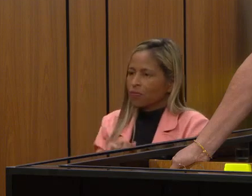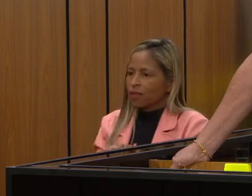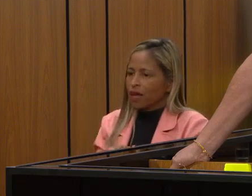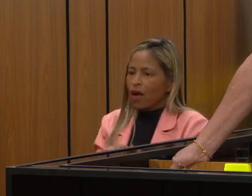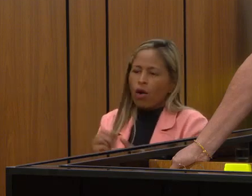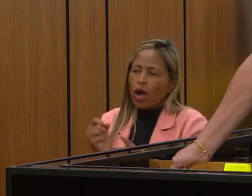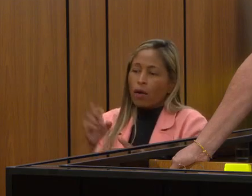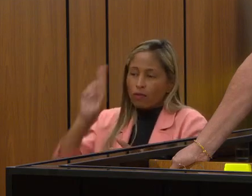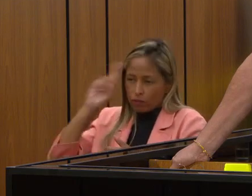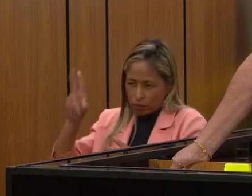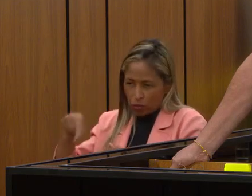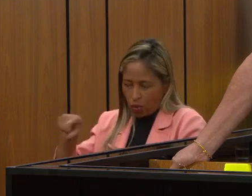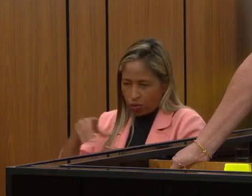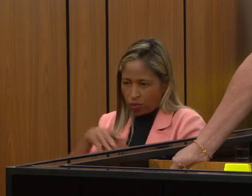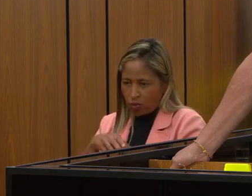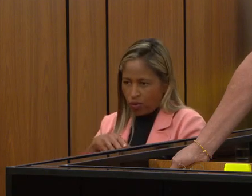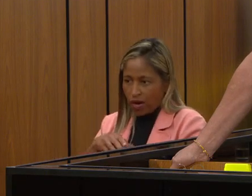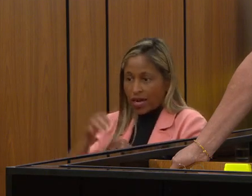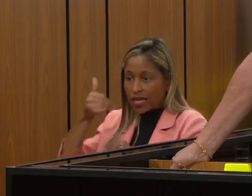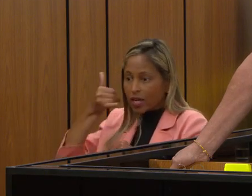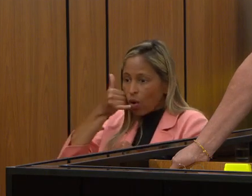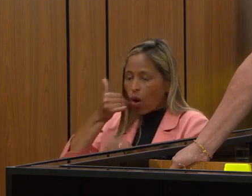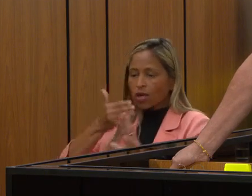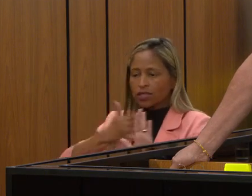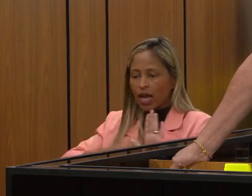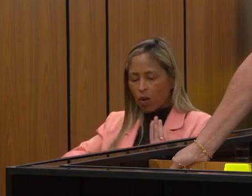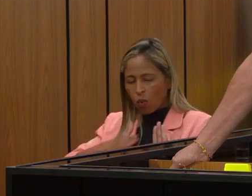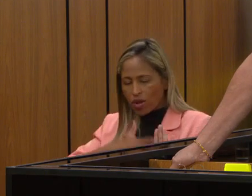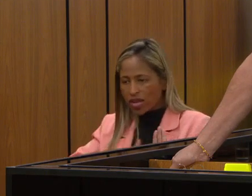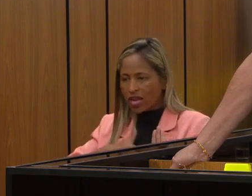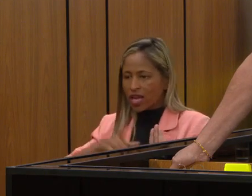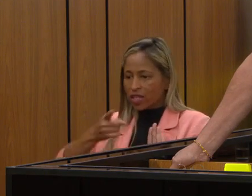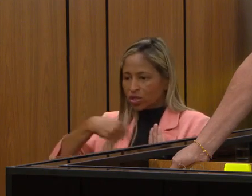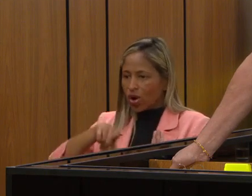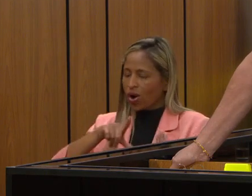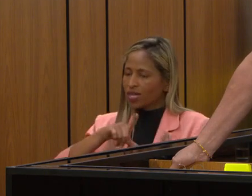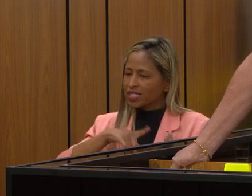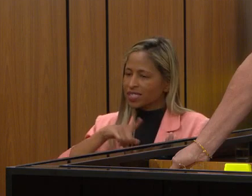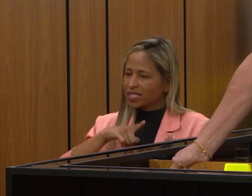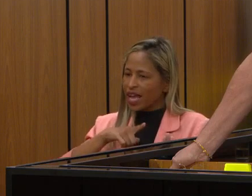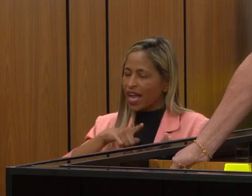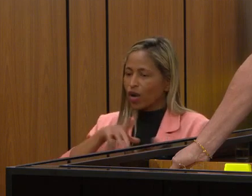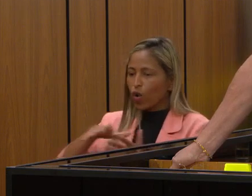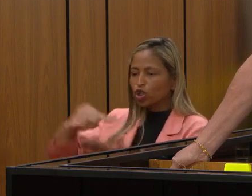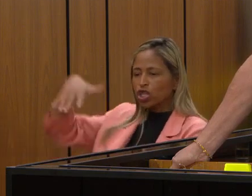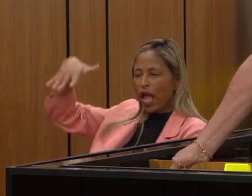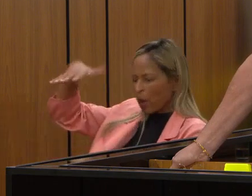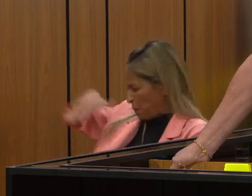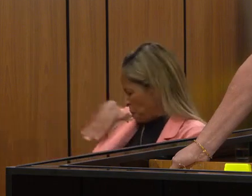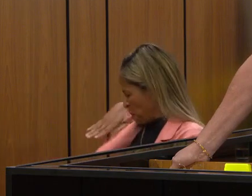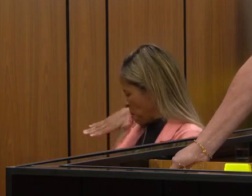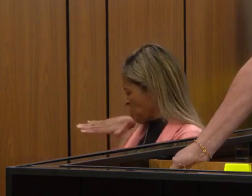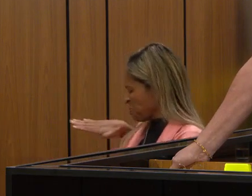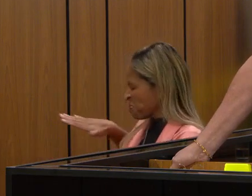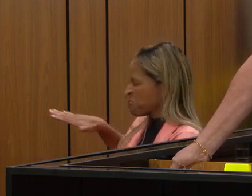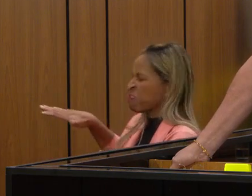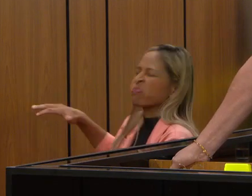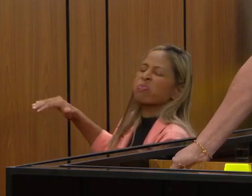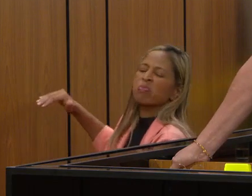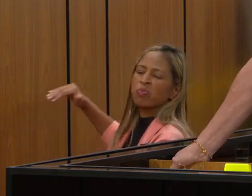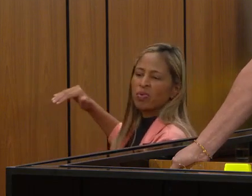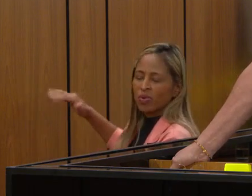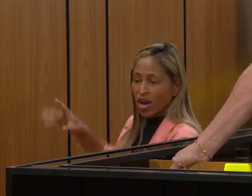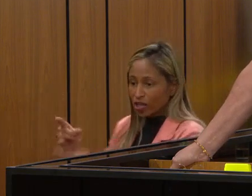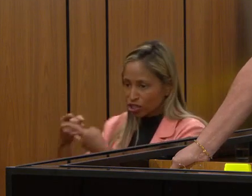que um dos donos é ligou para ela tranquilizando fica tranquila a gente tá com uma pequena Fortuna e recebíveis ou